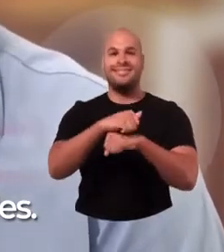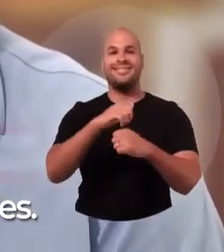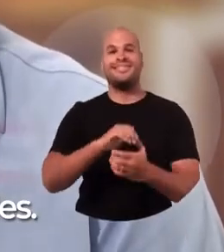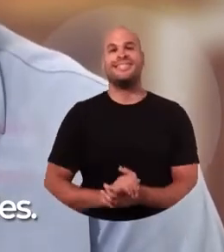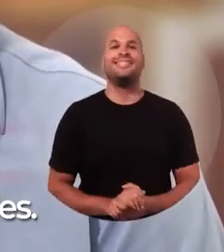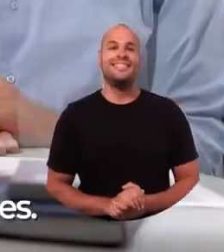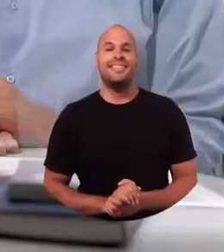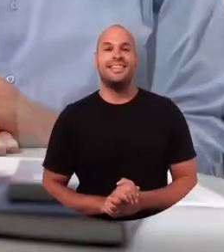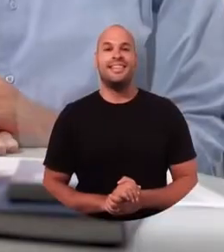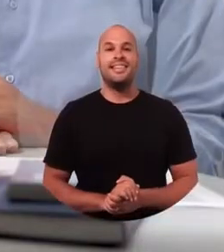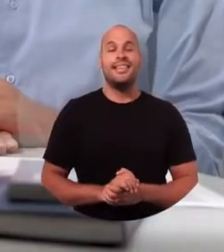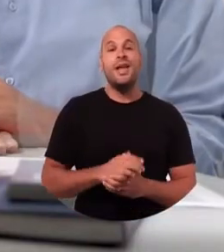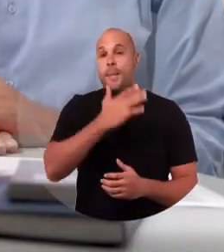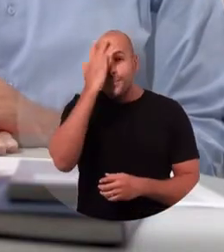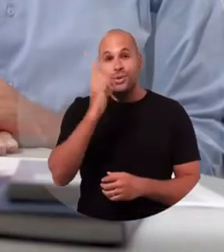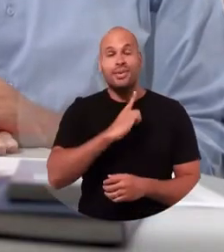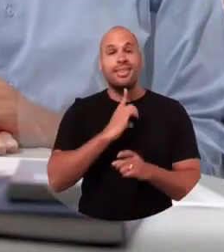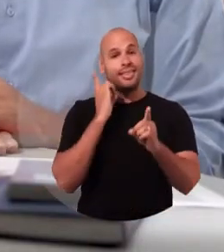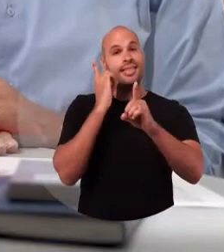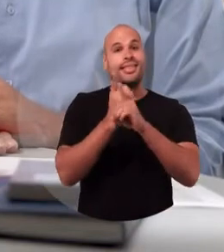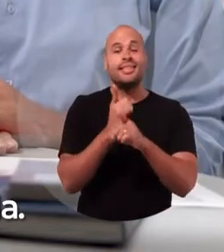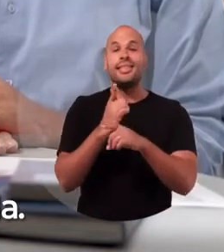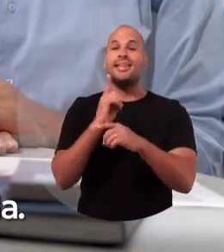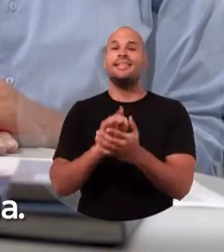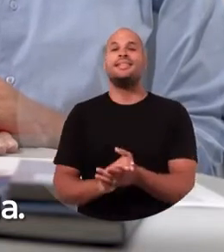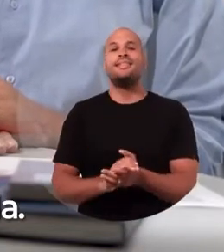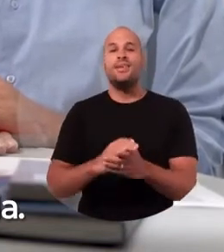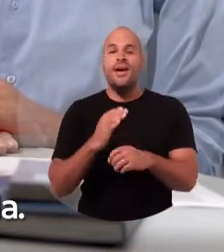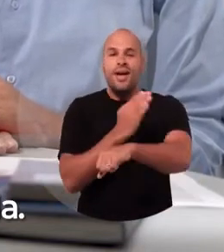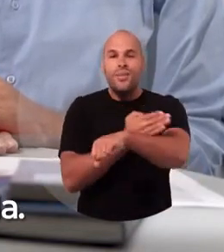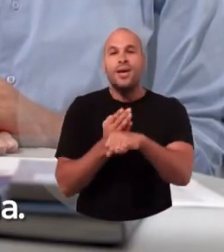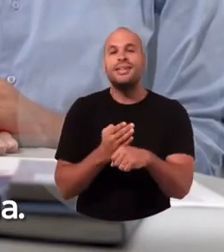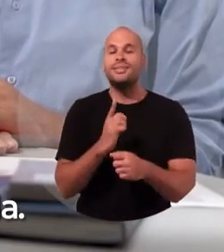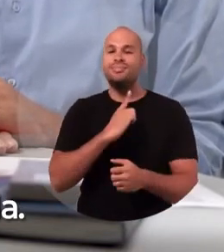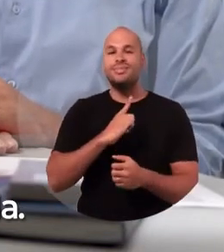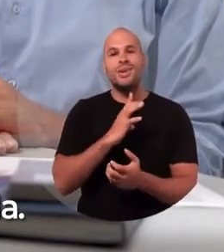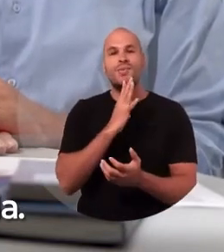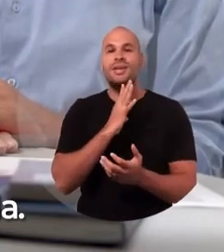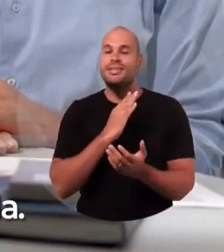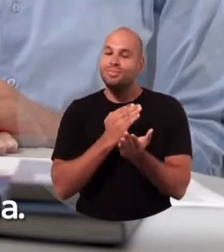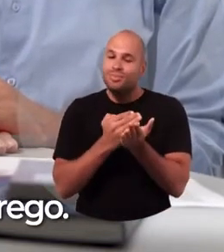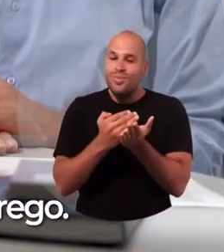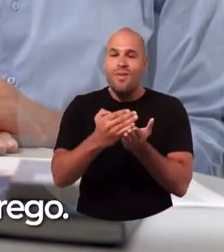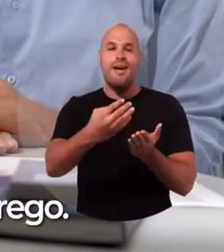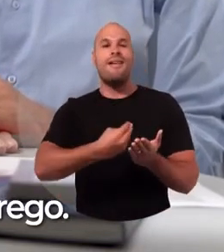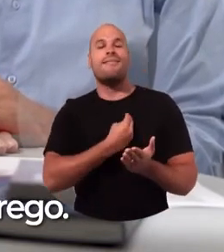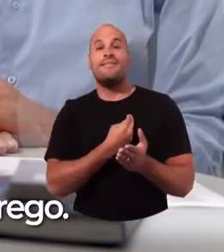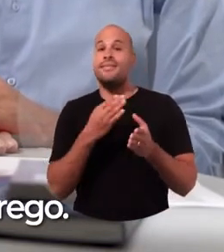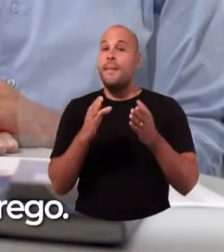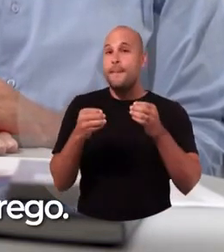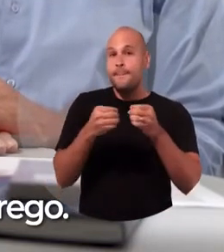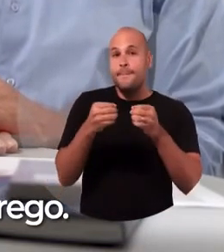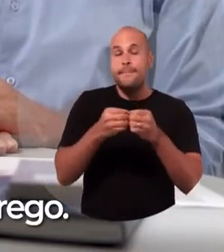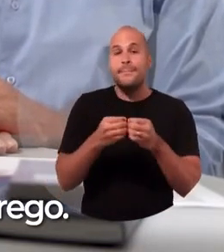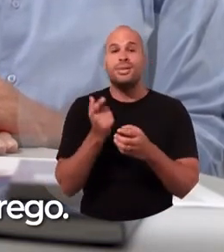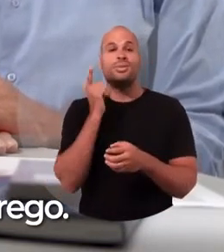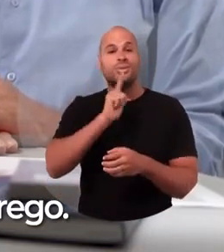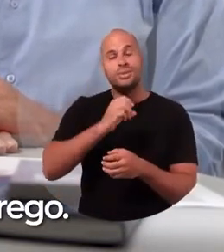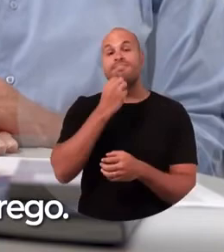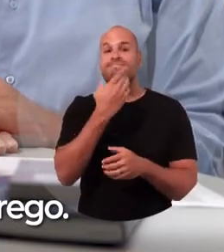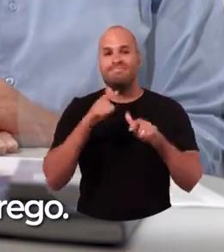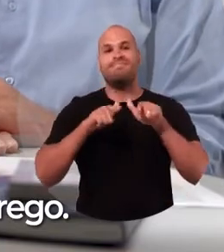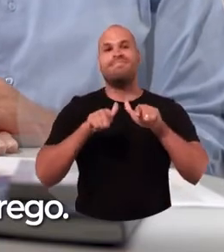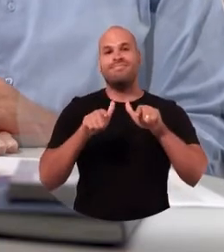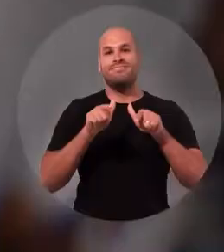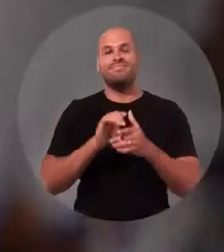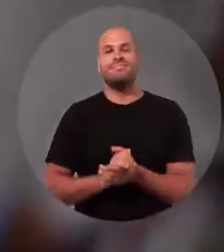nossas universidades. Quem tem acesso à educação leva este conhecimento para o resto da vida e está mais perto de